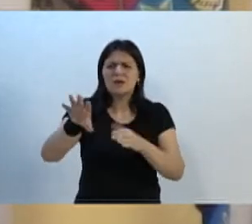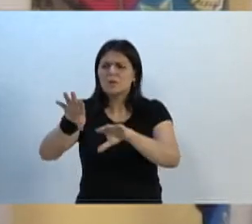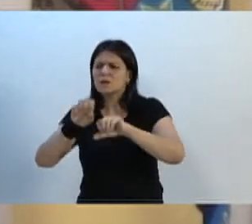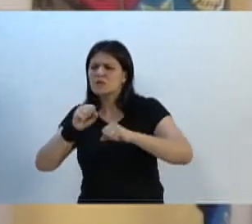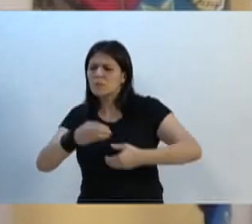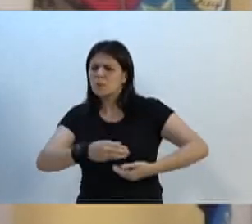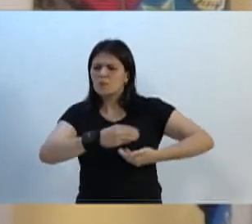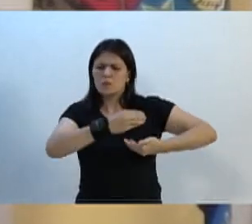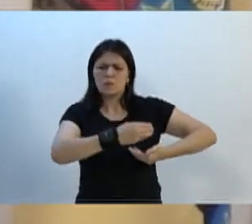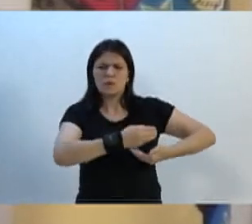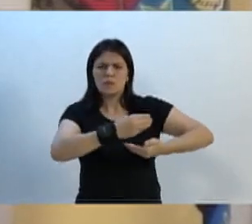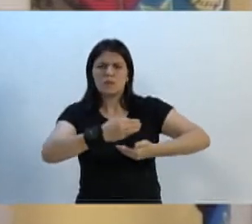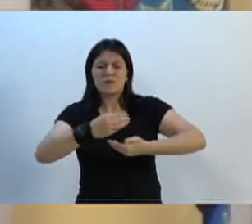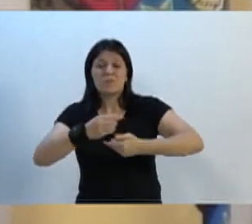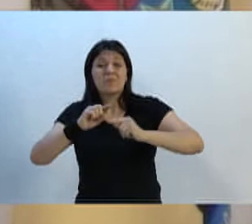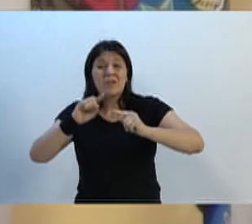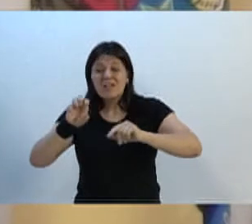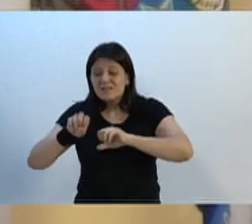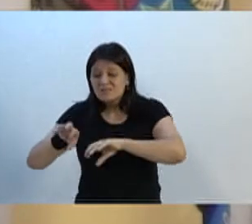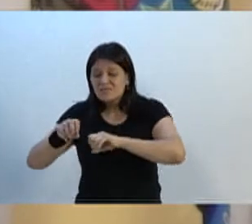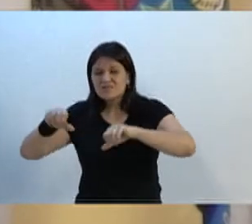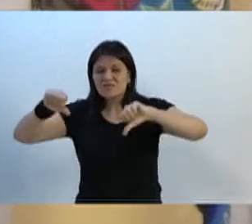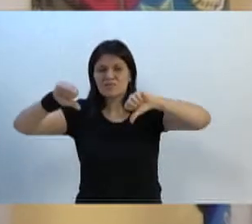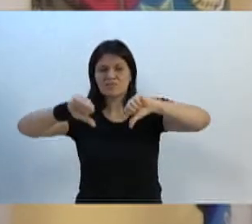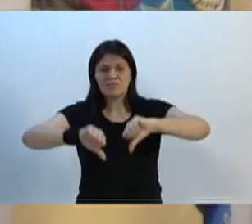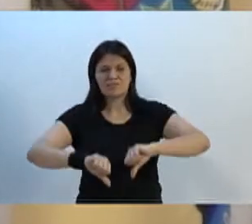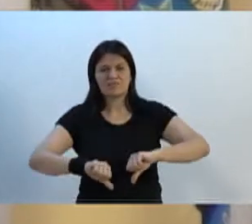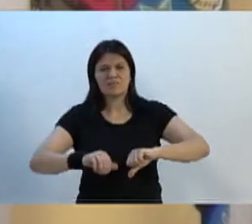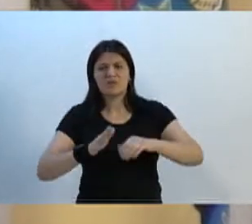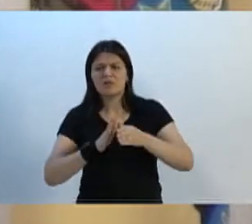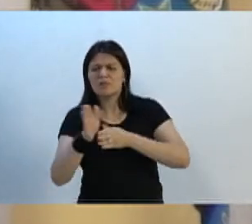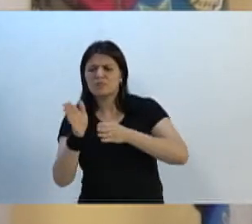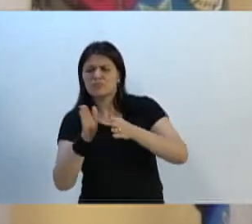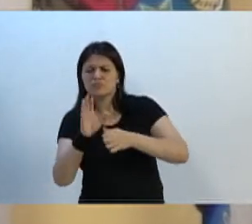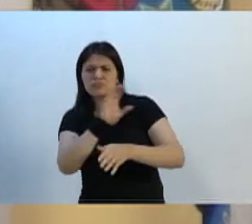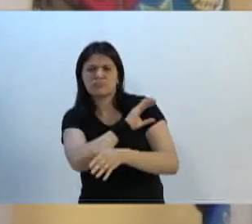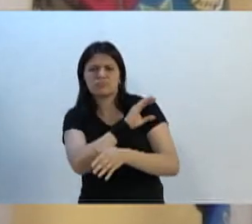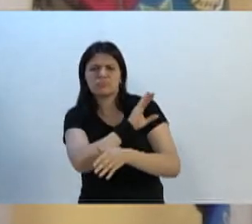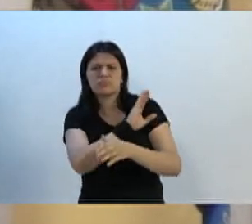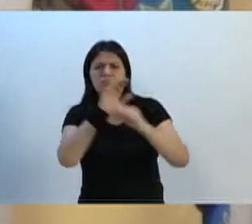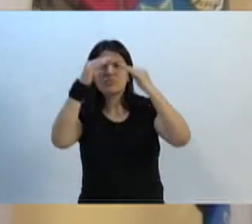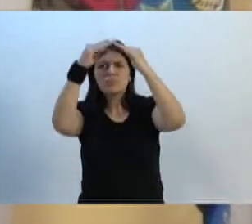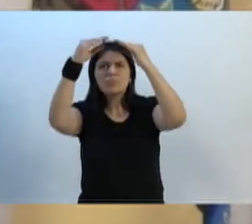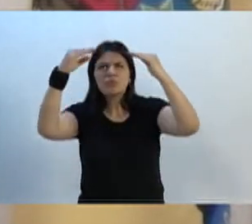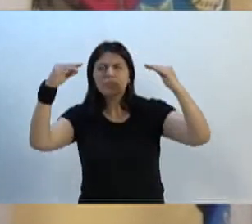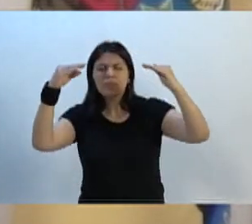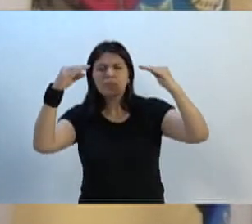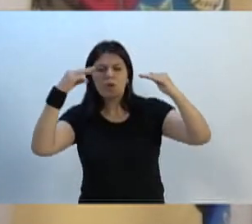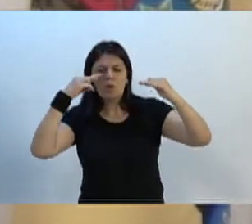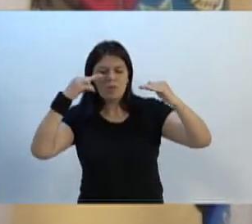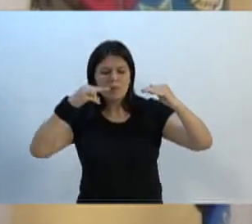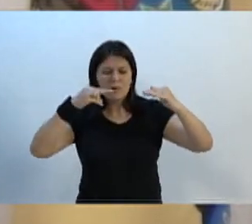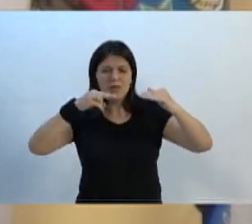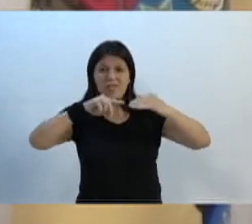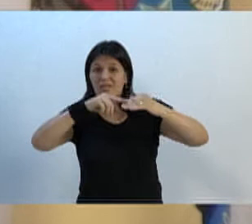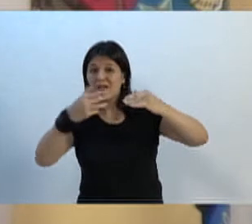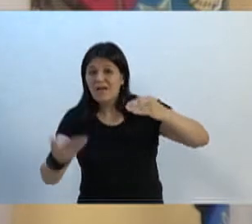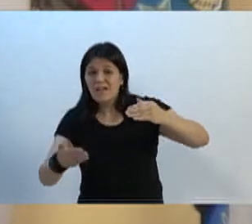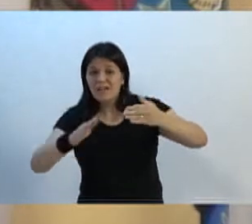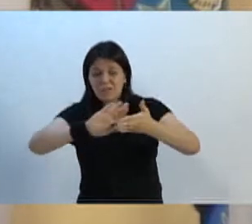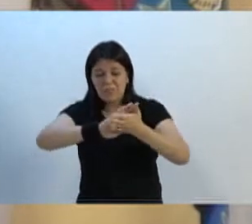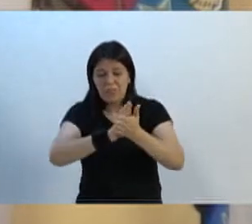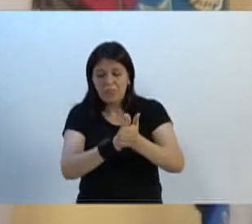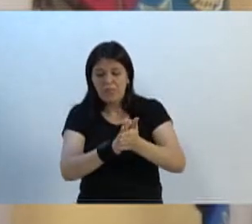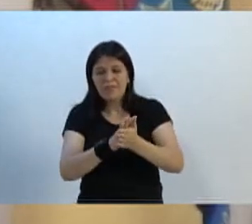e troféus e a nossa educação está precária eu fiz em alguns reis subir em cima do telhado gente tem coisa caindo os pedaços